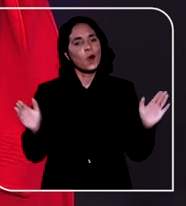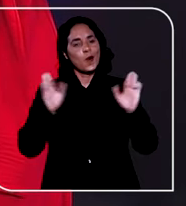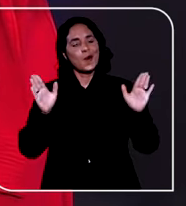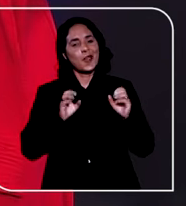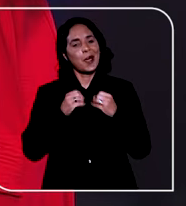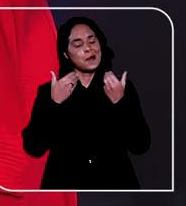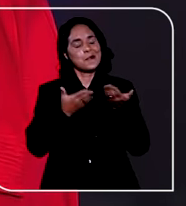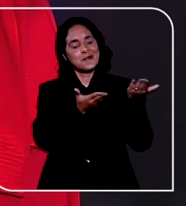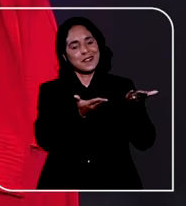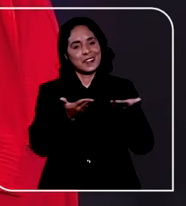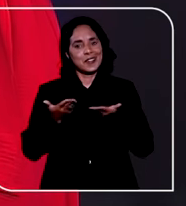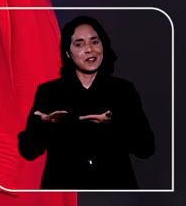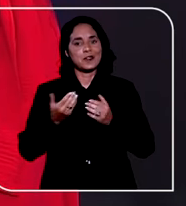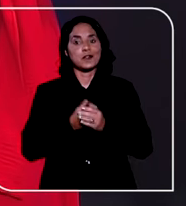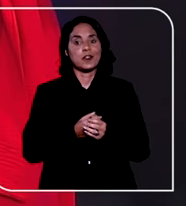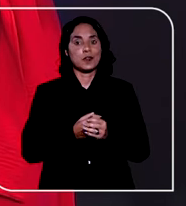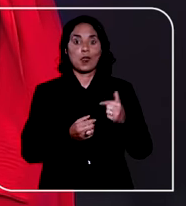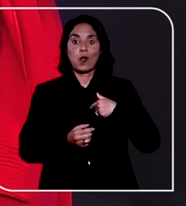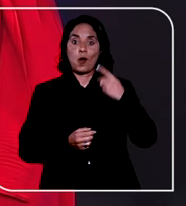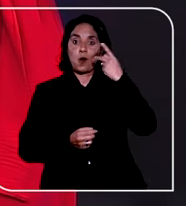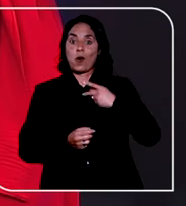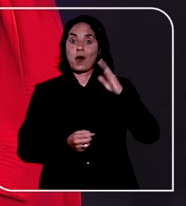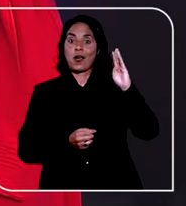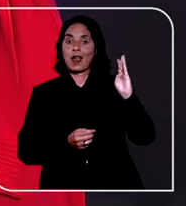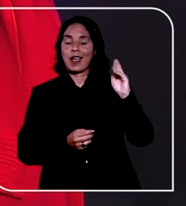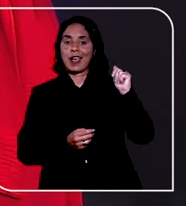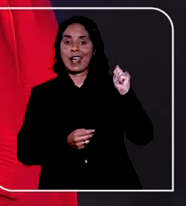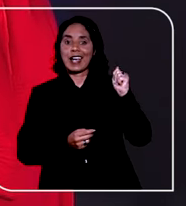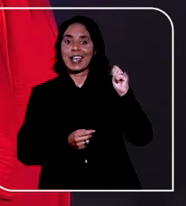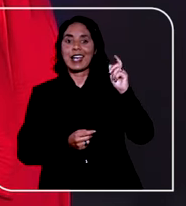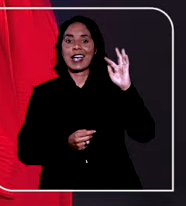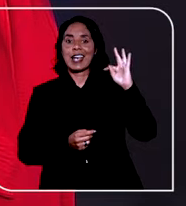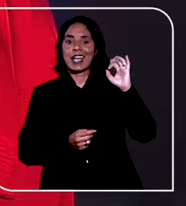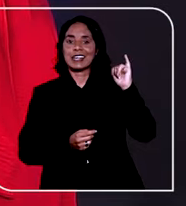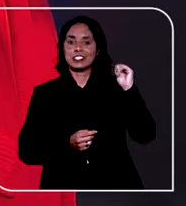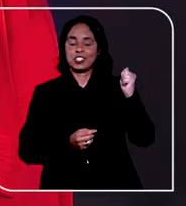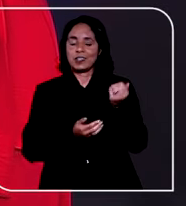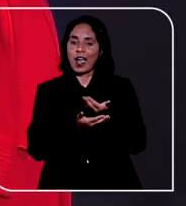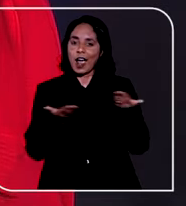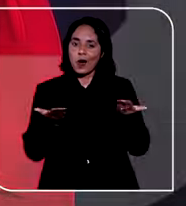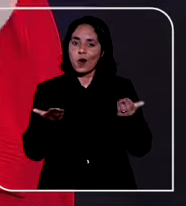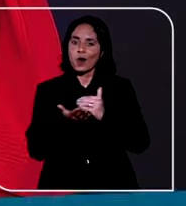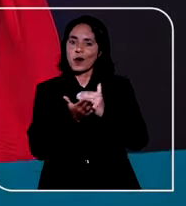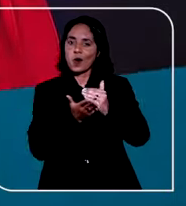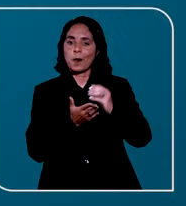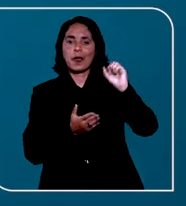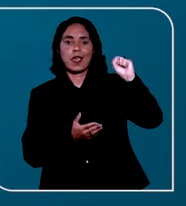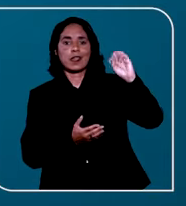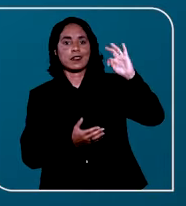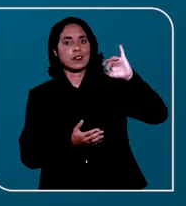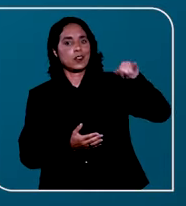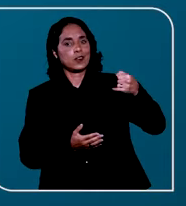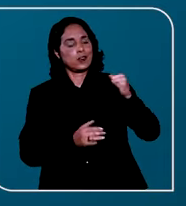Olá seja muito bem-vindo eu sou ktia Gomes e começa agora o STJ